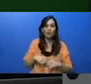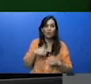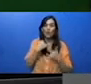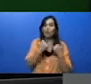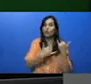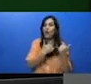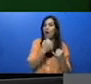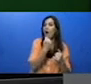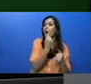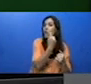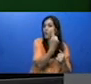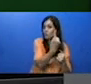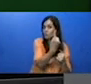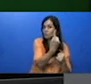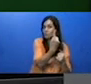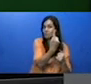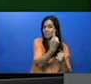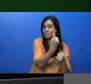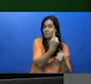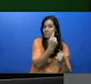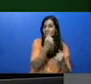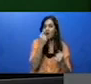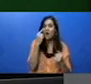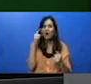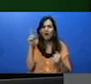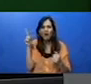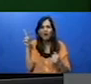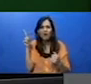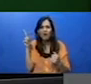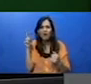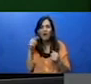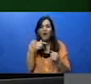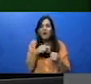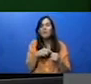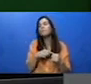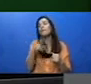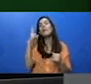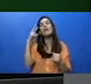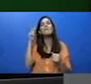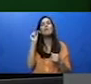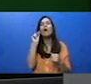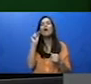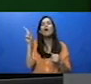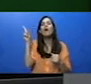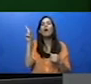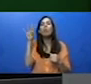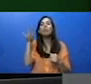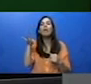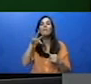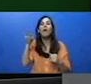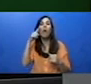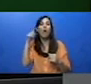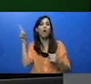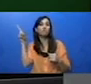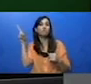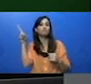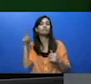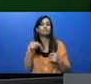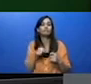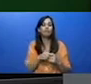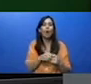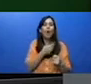Daniel. Aqui, olha, apareceu para nós para relembrarmos, tá? Então, todos esses que o Daniel,